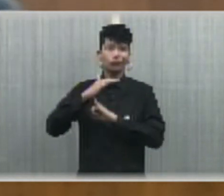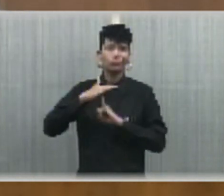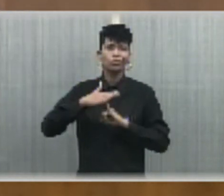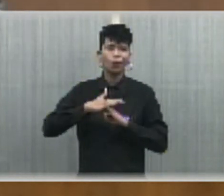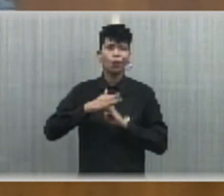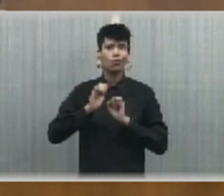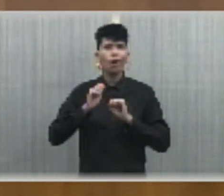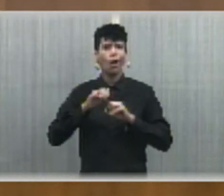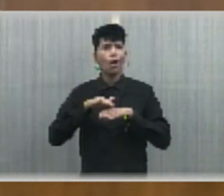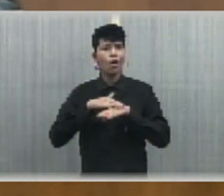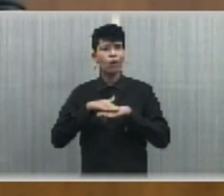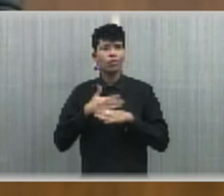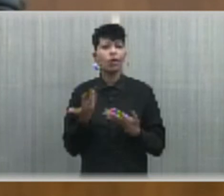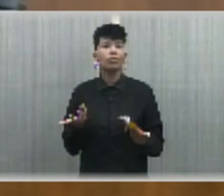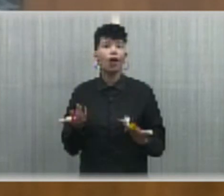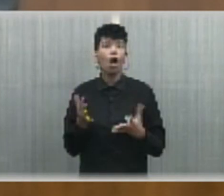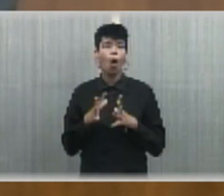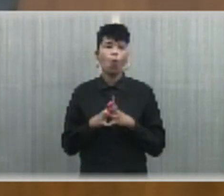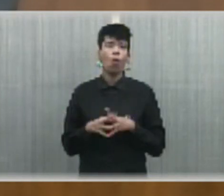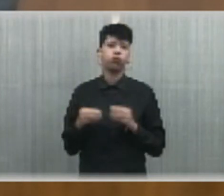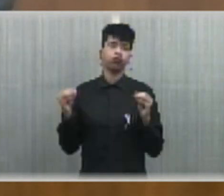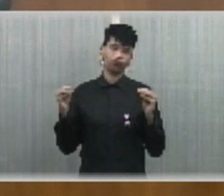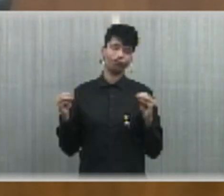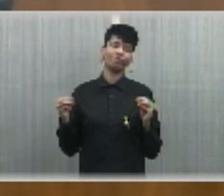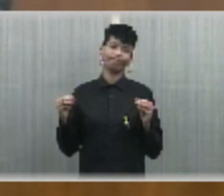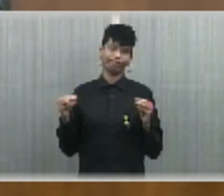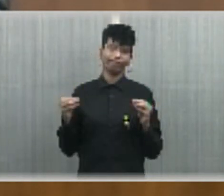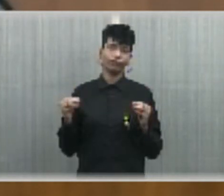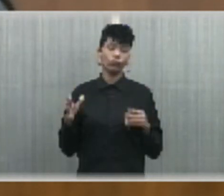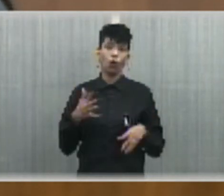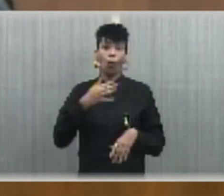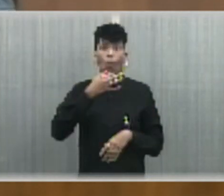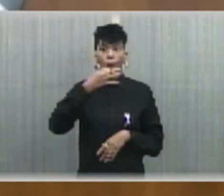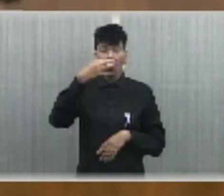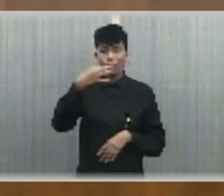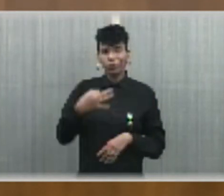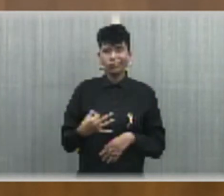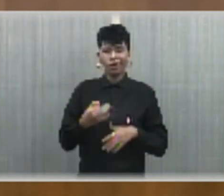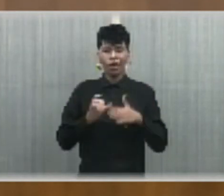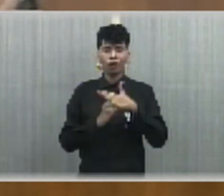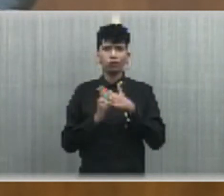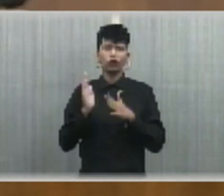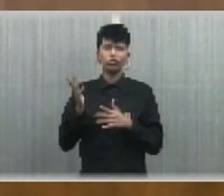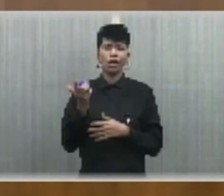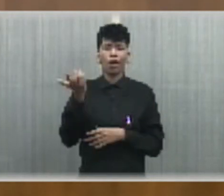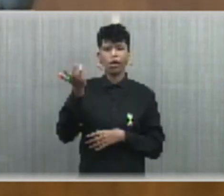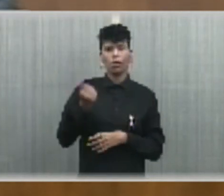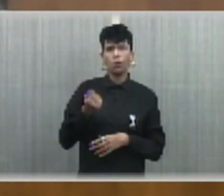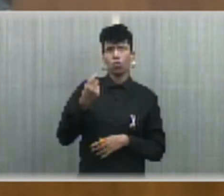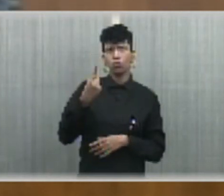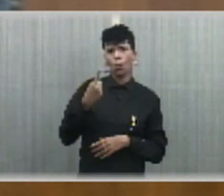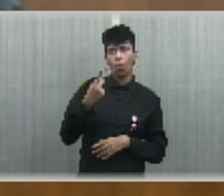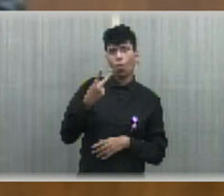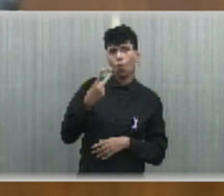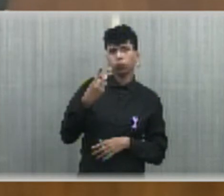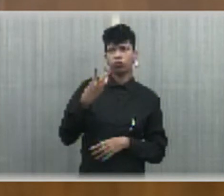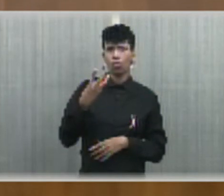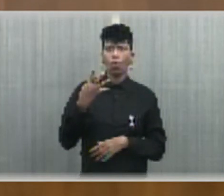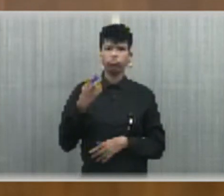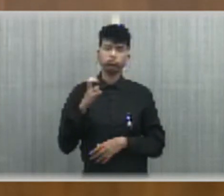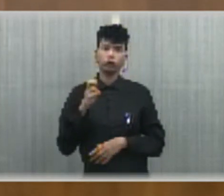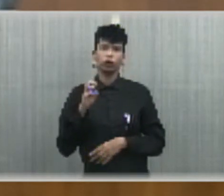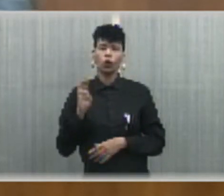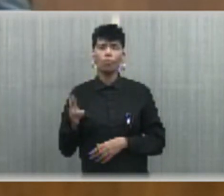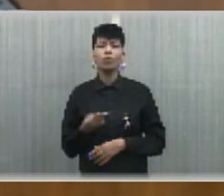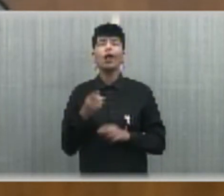conversar. Sumiu. Com certeza, esse instituto já recebeu 2, 3, 4, 5 milhões. Para onde